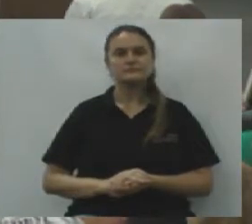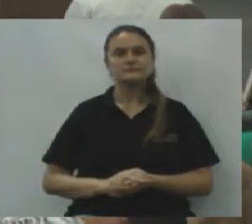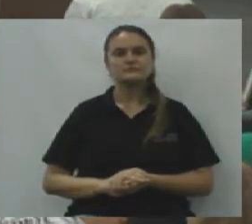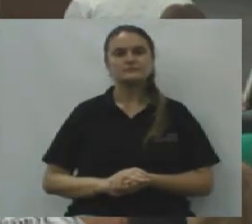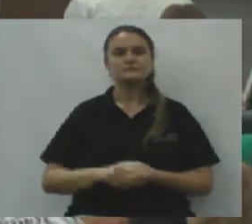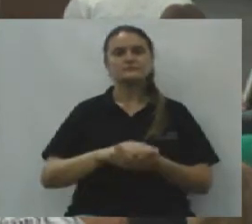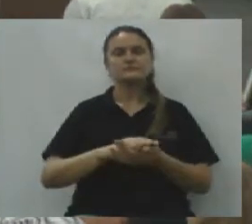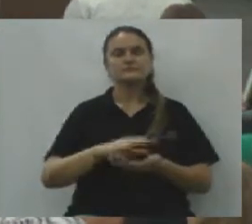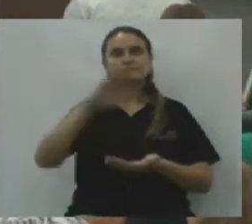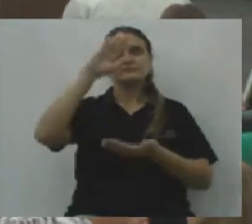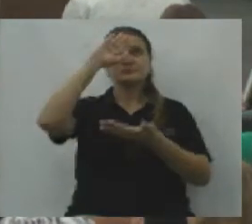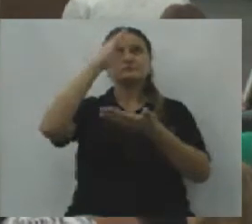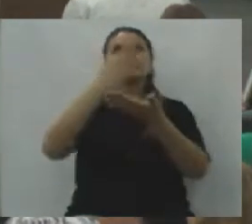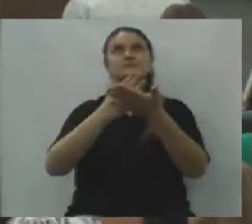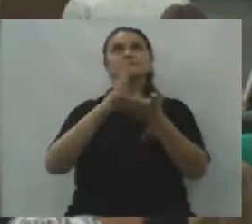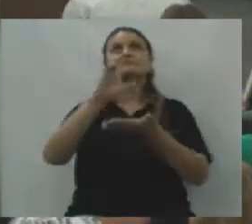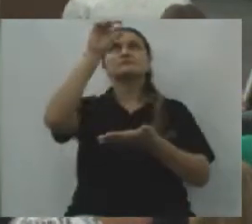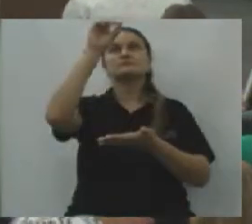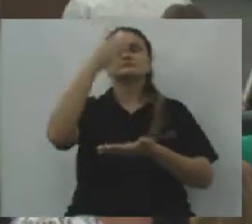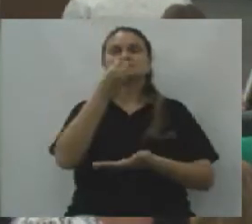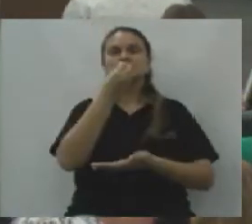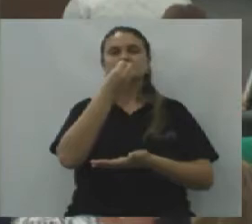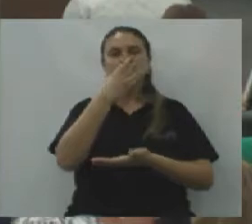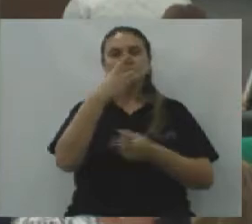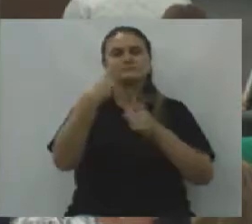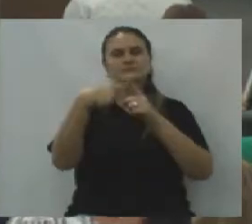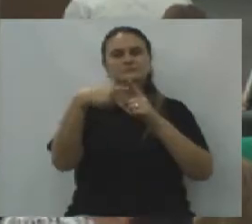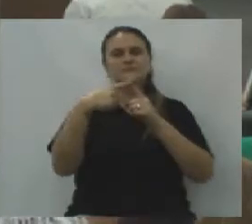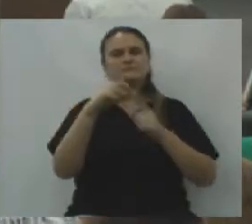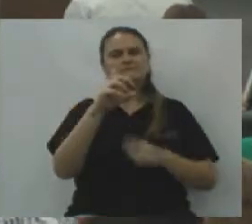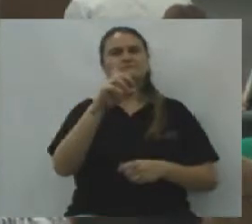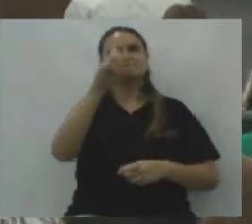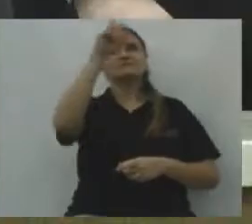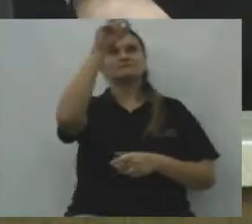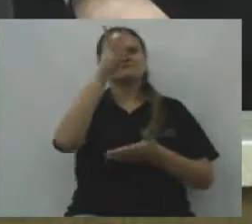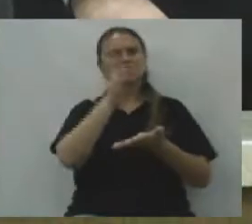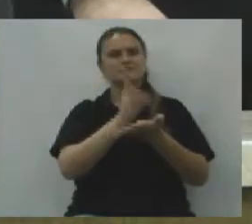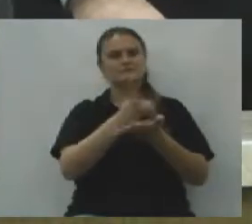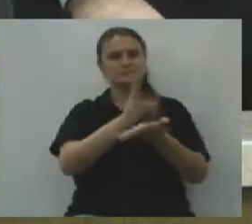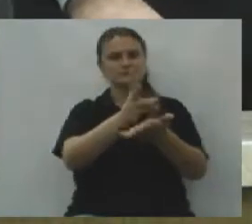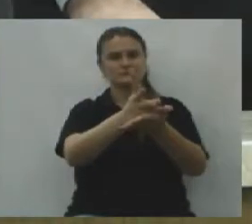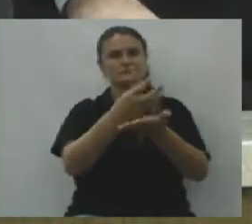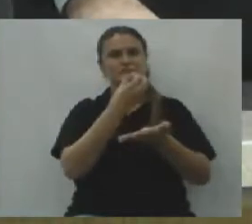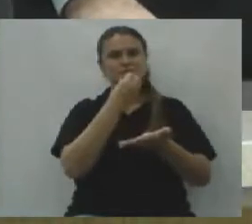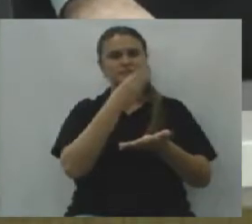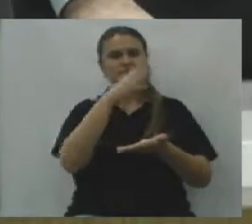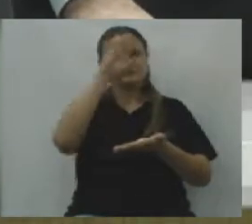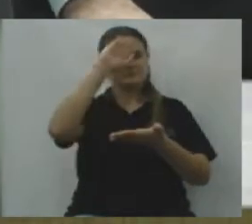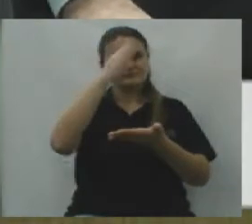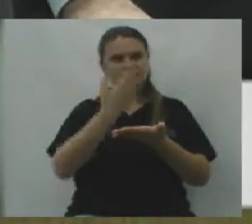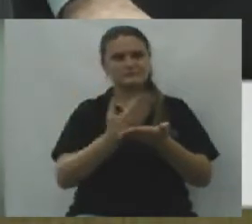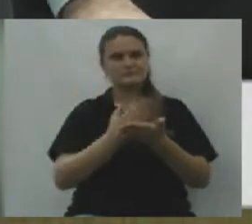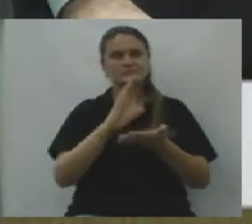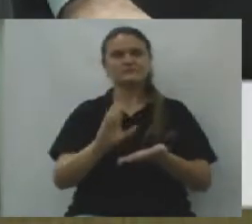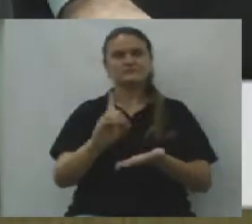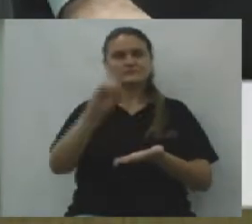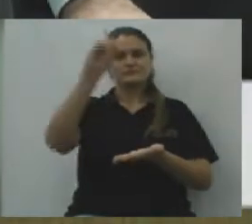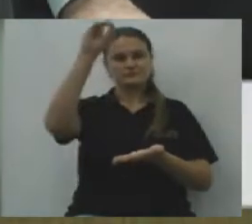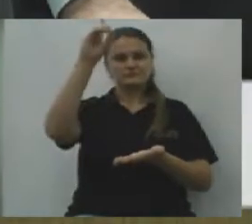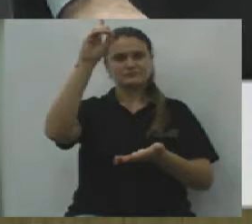Louvai ao Senhor, porque Ele é bom, porque a sua benignidade dura para sempre. Louvai ao Deus dos